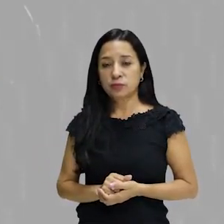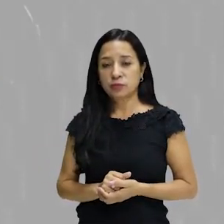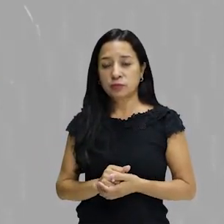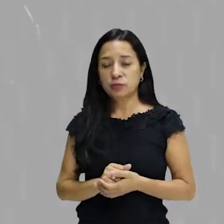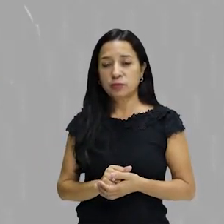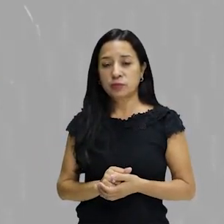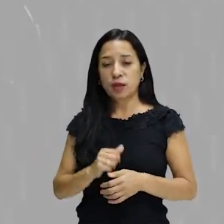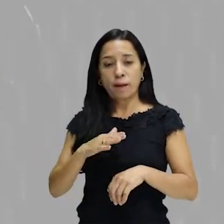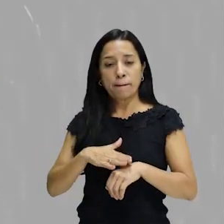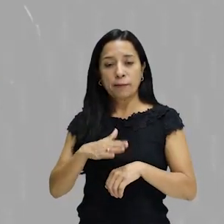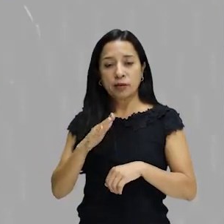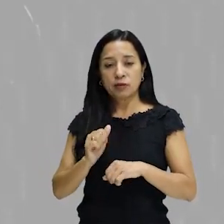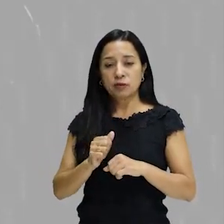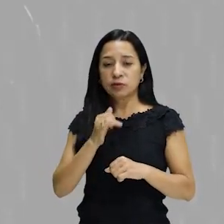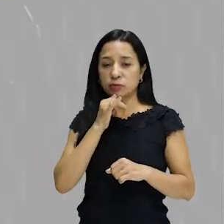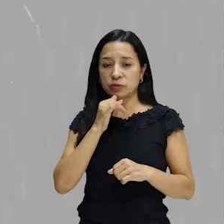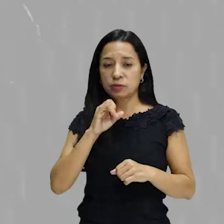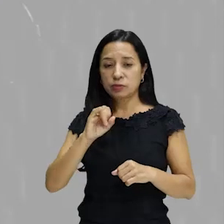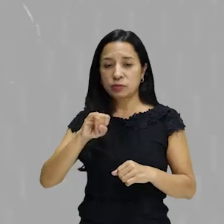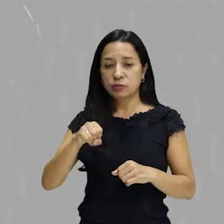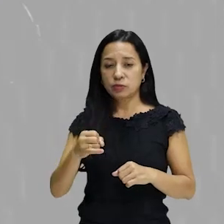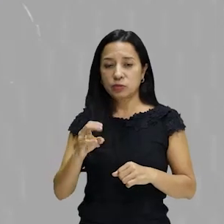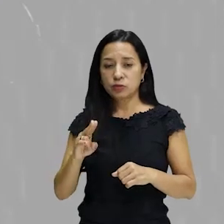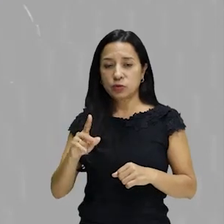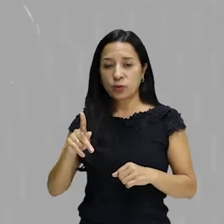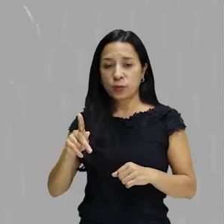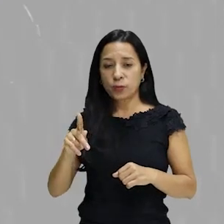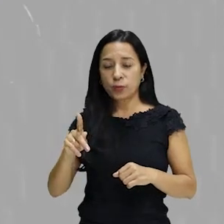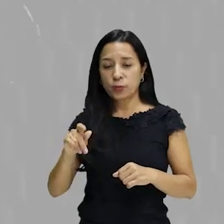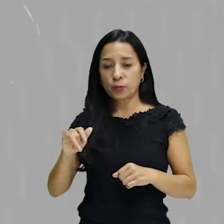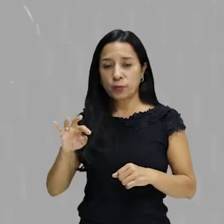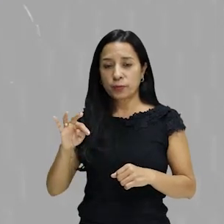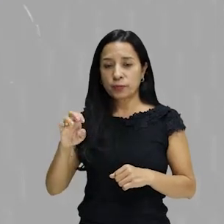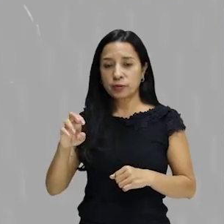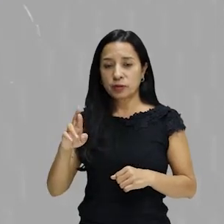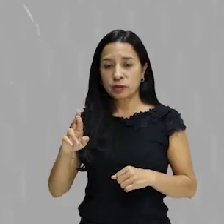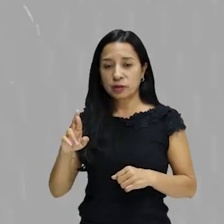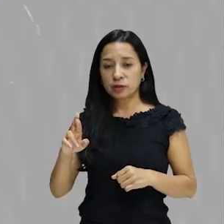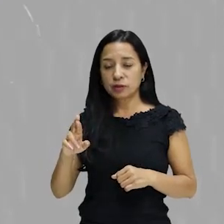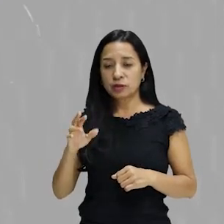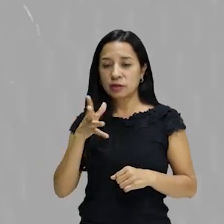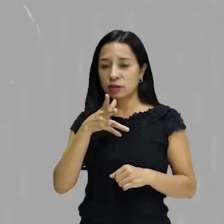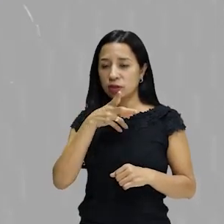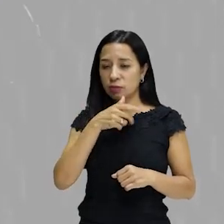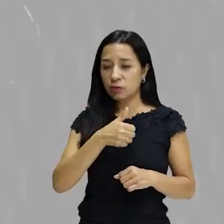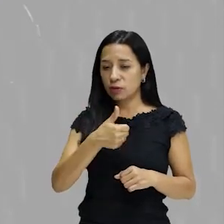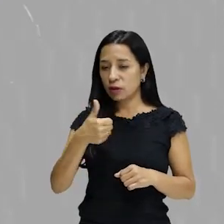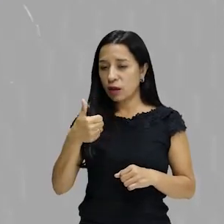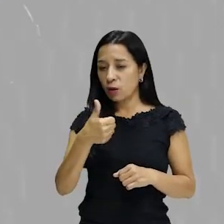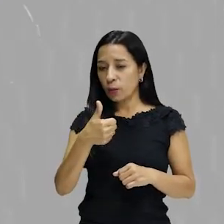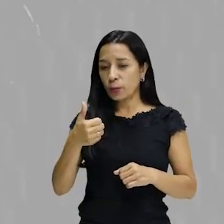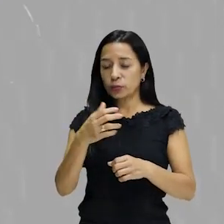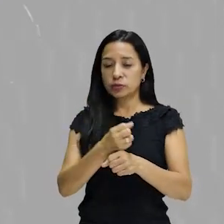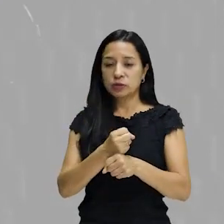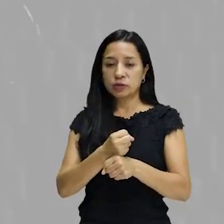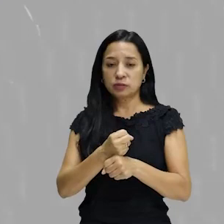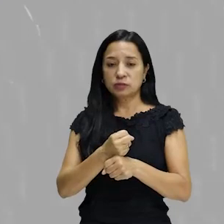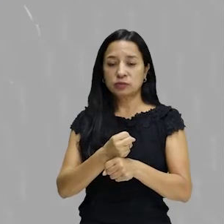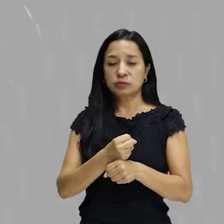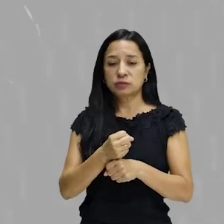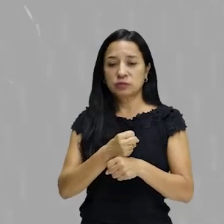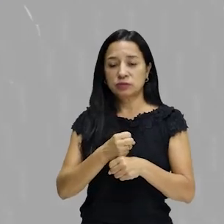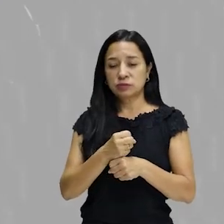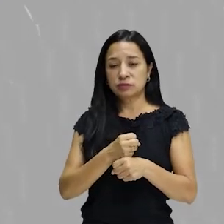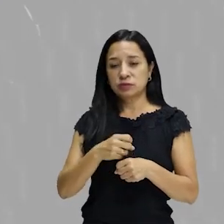Por exemplo, Júpiter, para dar uma volta completa, demora 11 anos na Terra,